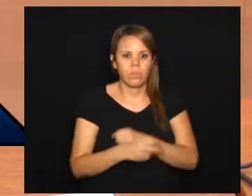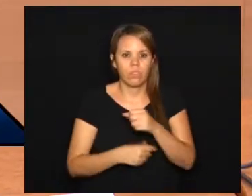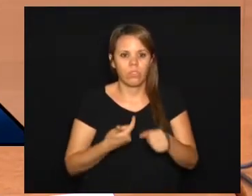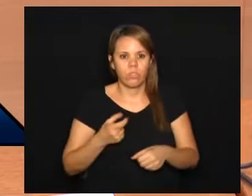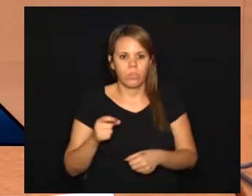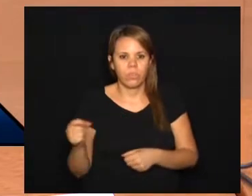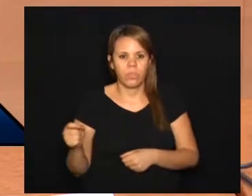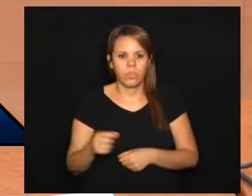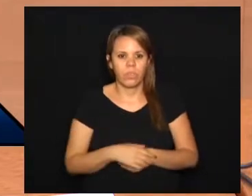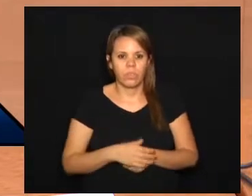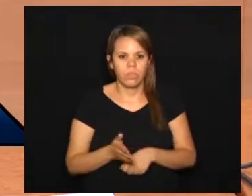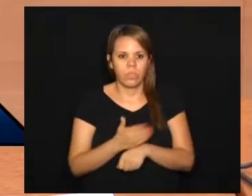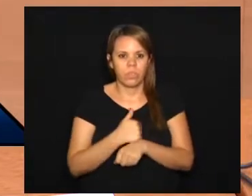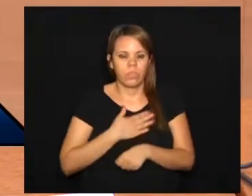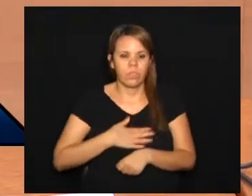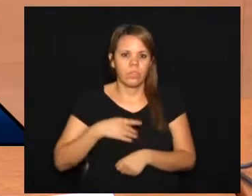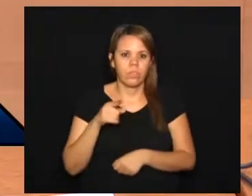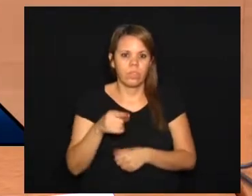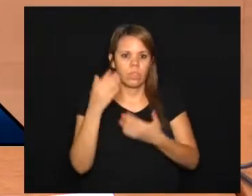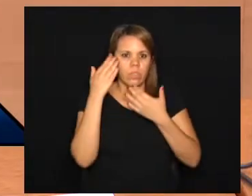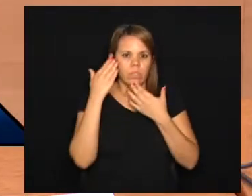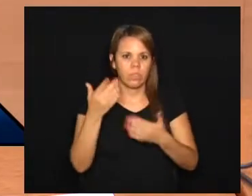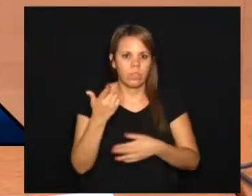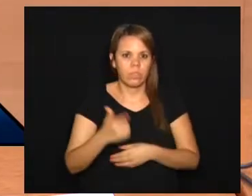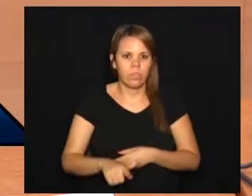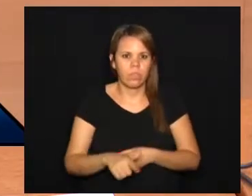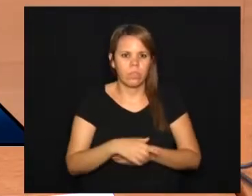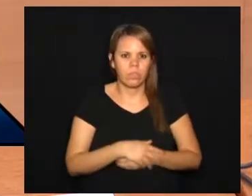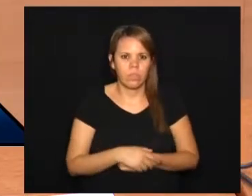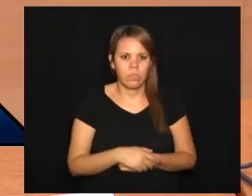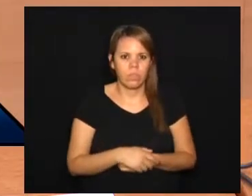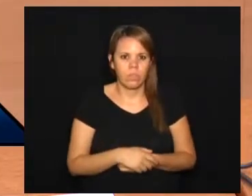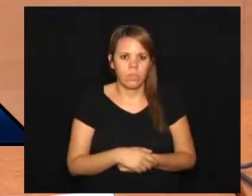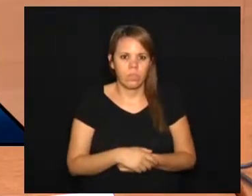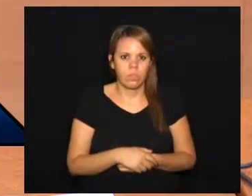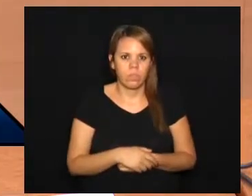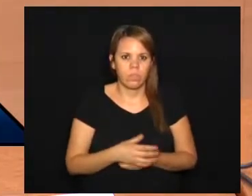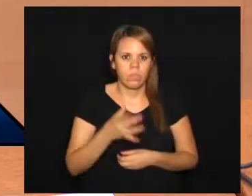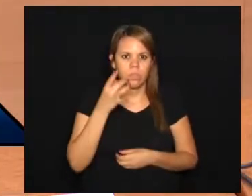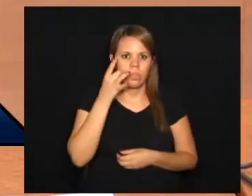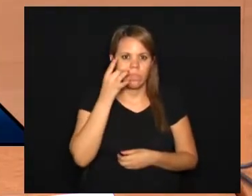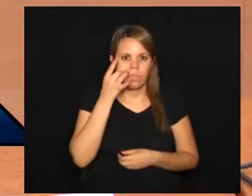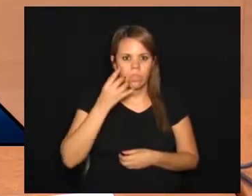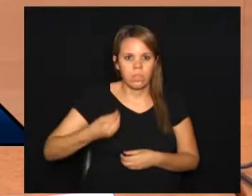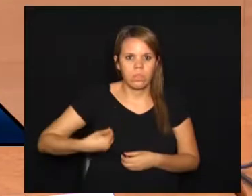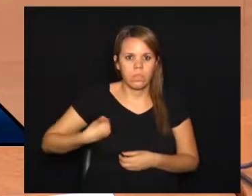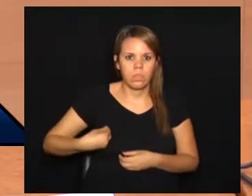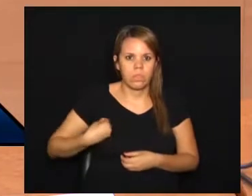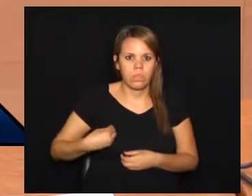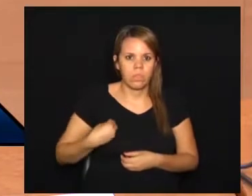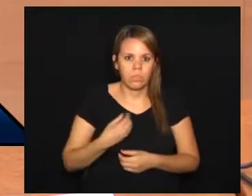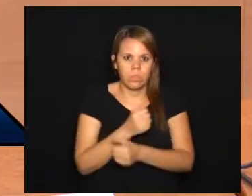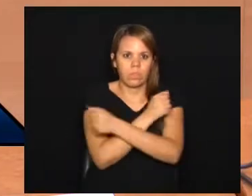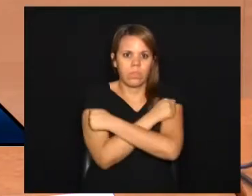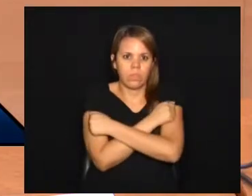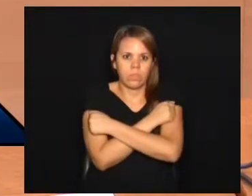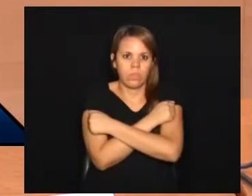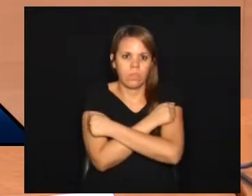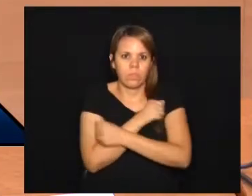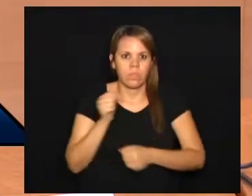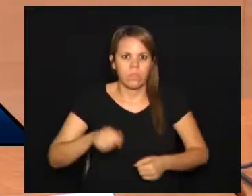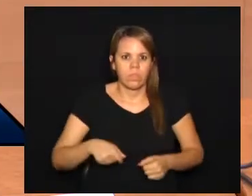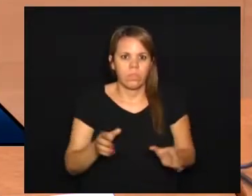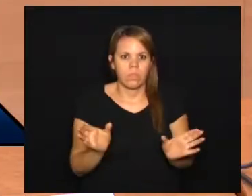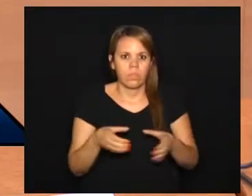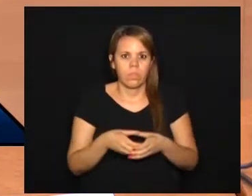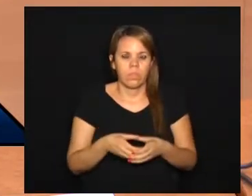Então, Paulo, já antes eu gostaria de agradecer você mais uma vez pela presença. Leve o abraço desta